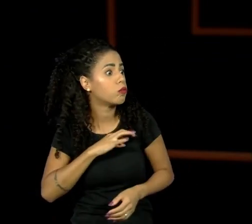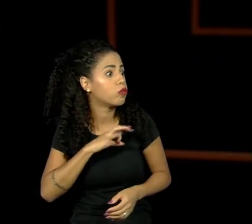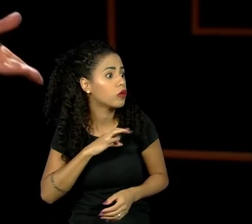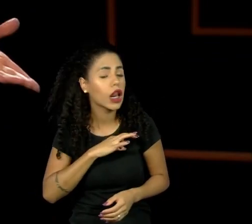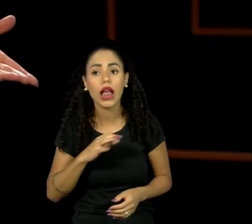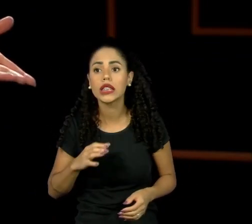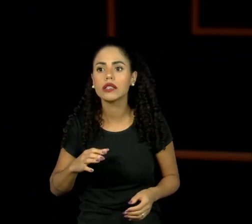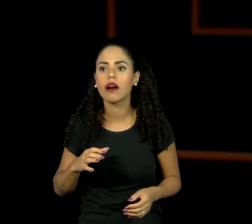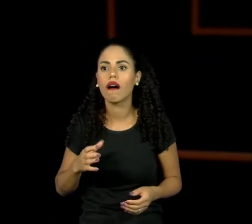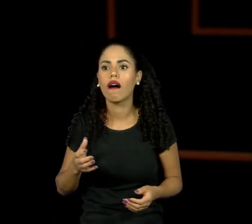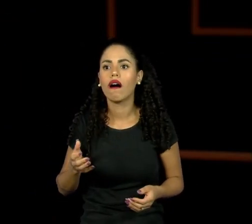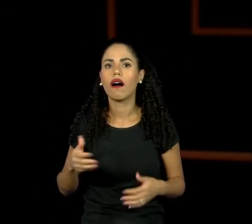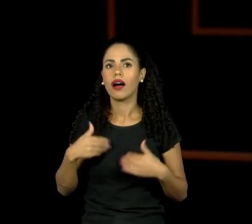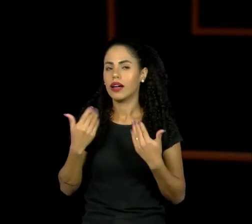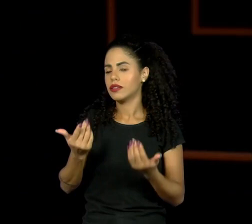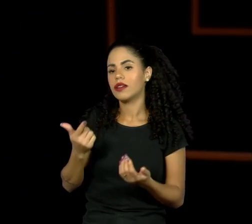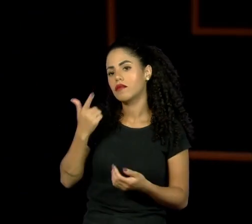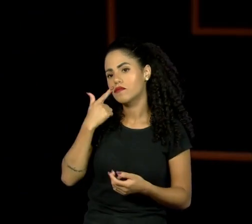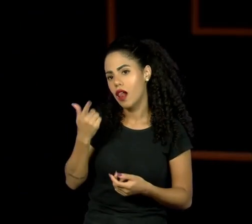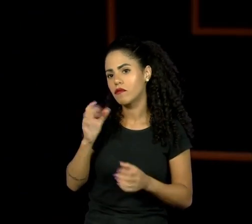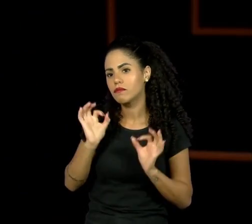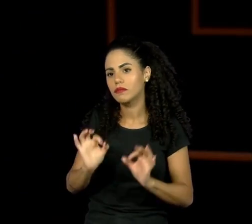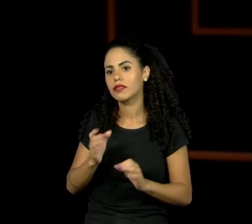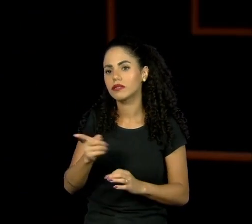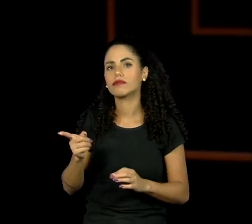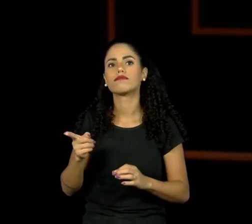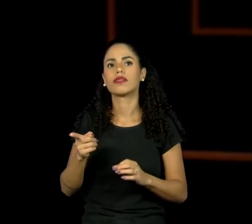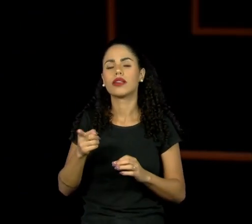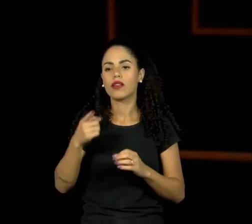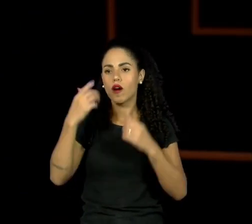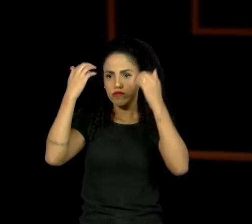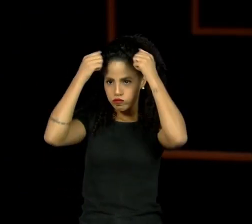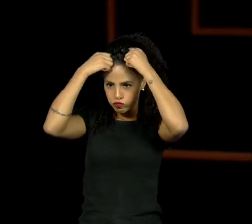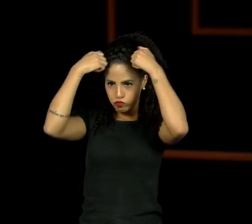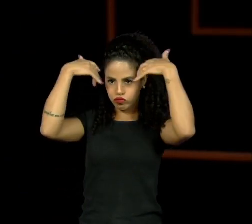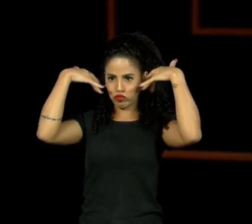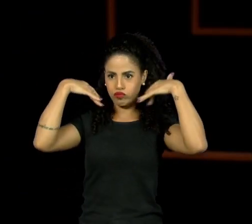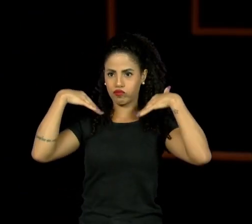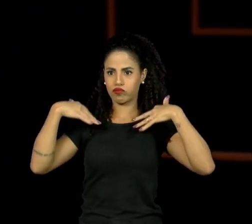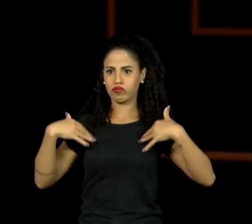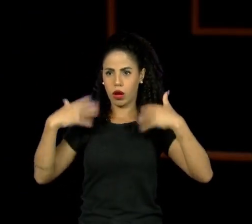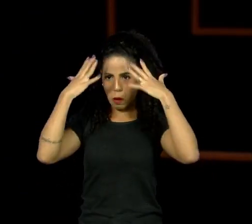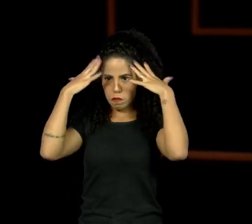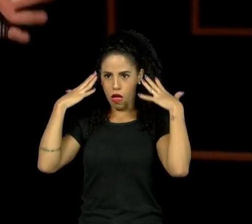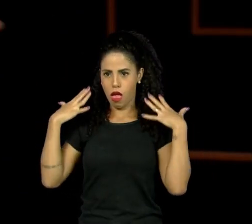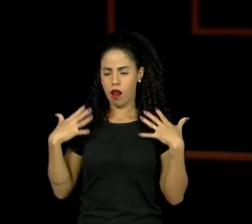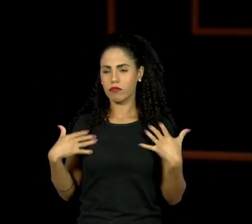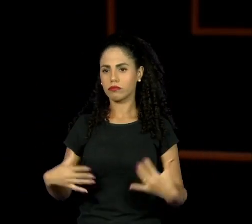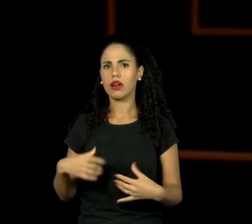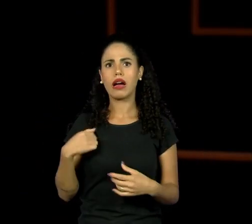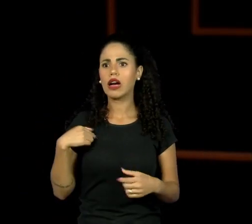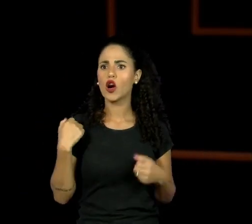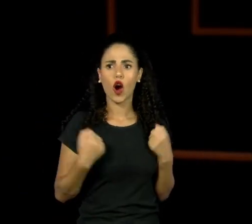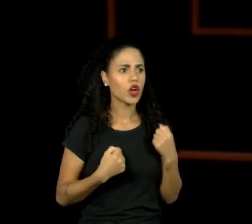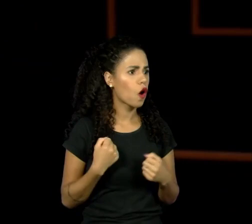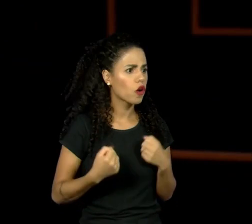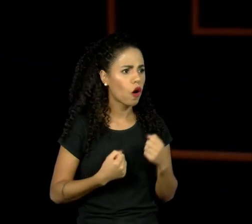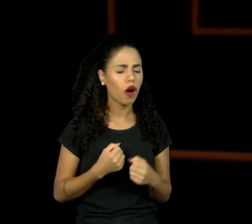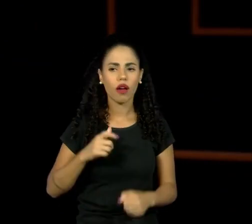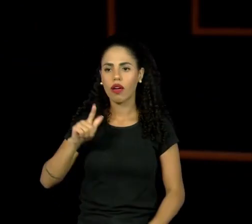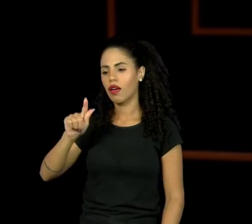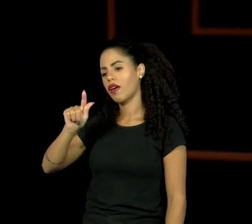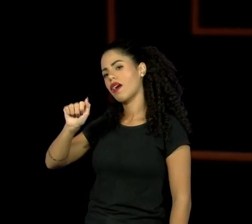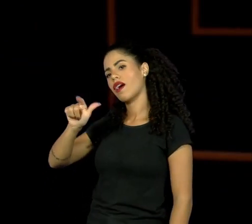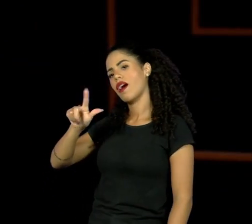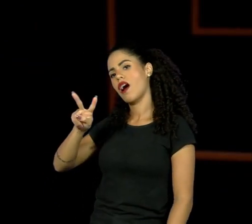cabeludos. Cabeludo não podia, né? Sim. Era cabeludo, estava preso. Parecia que era um revolucionário. Aí todo mundo corre. Aí o Galvão foi lá olhar,